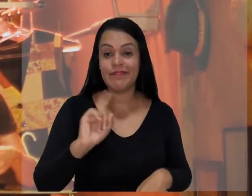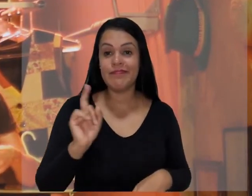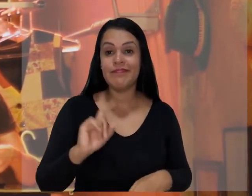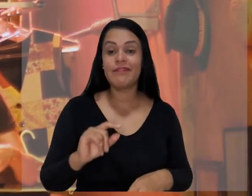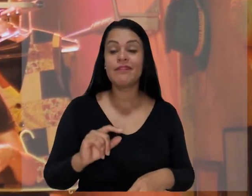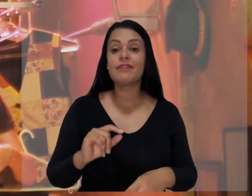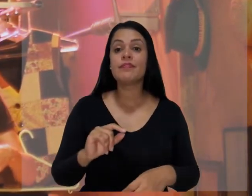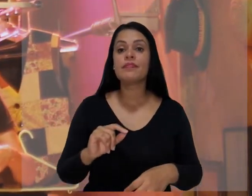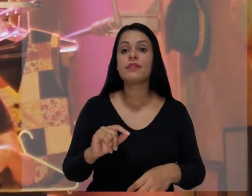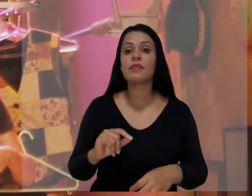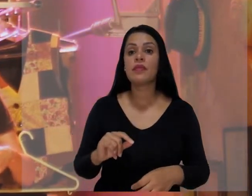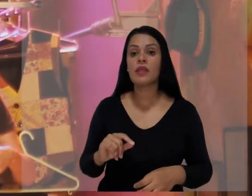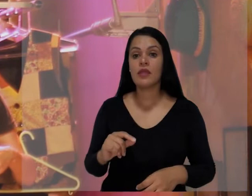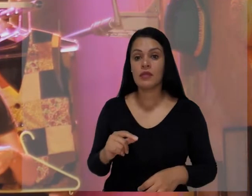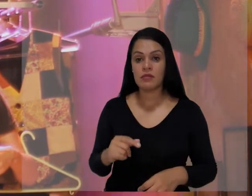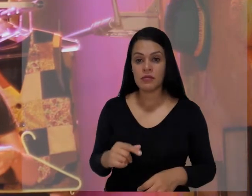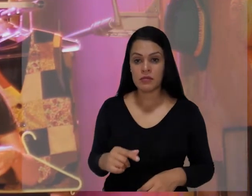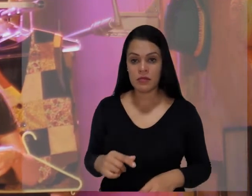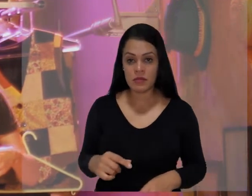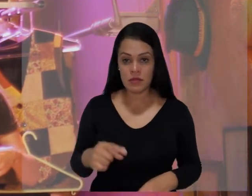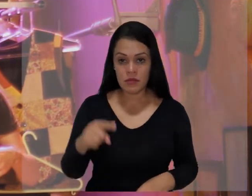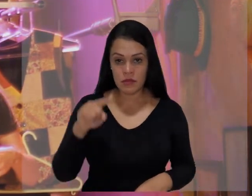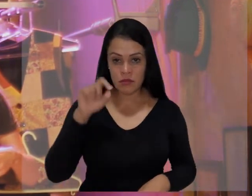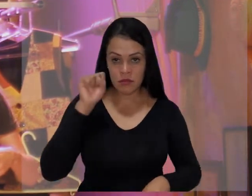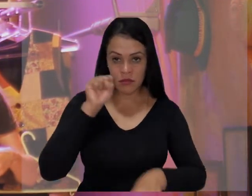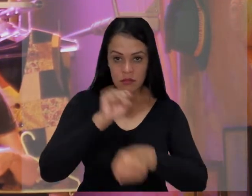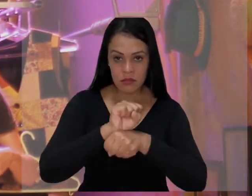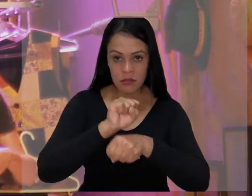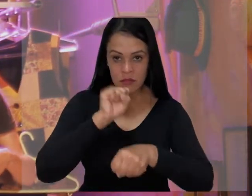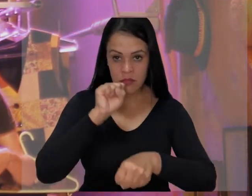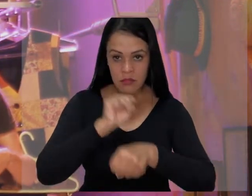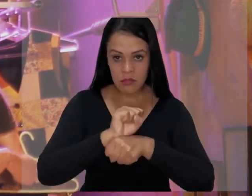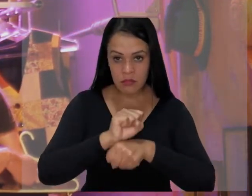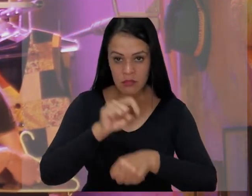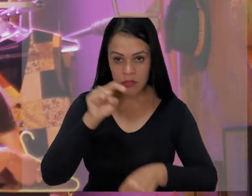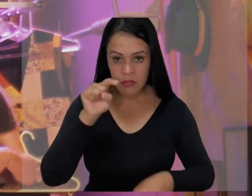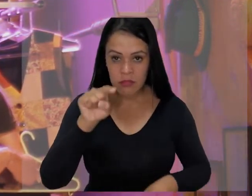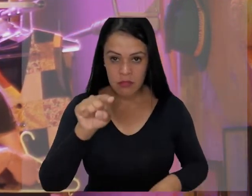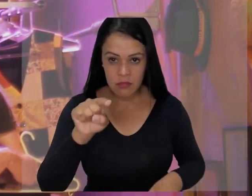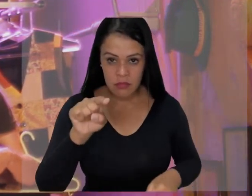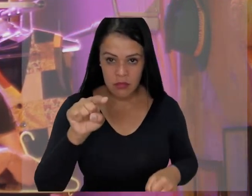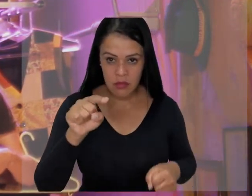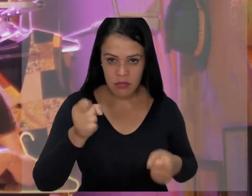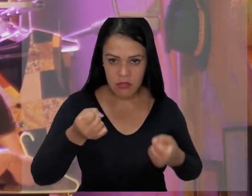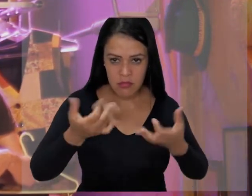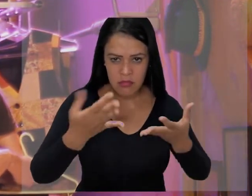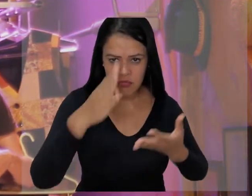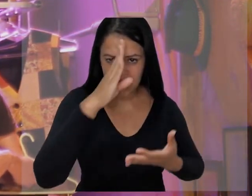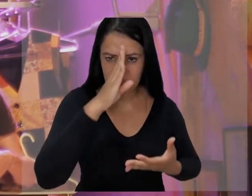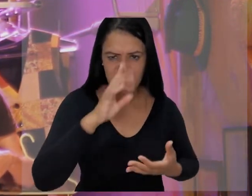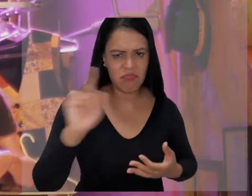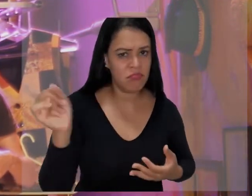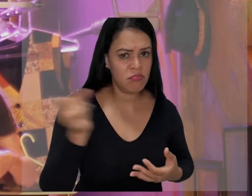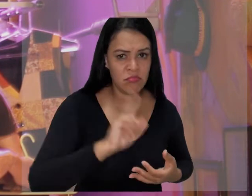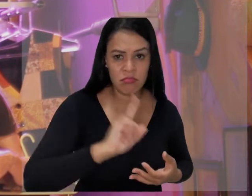Estava à sua espera. Não costumo dar nada de graça.